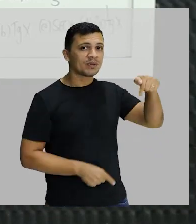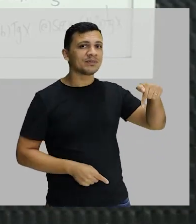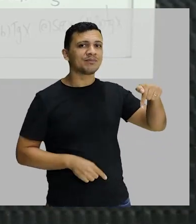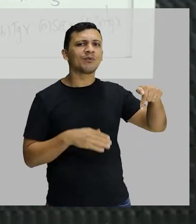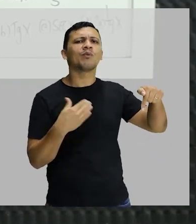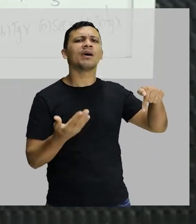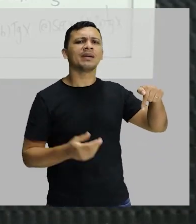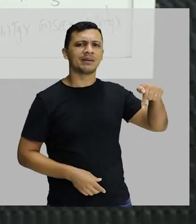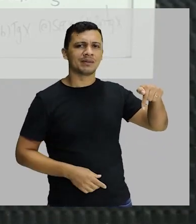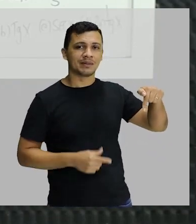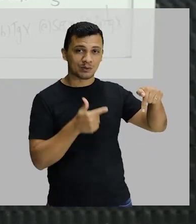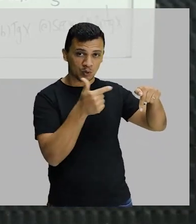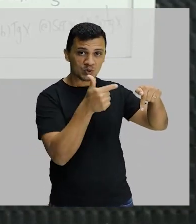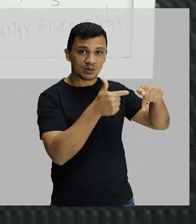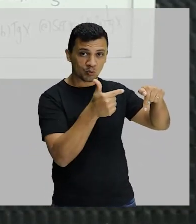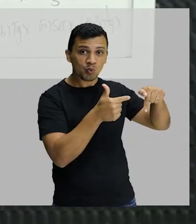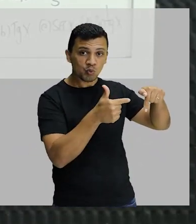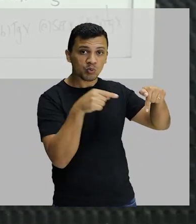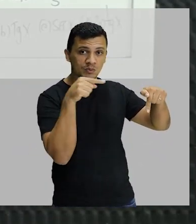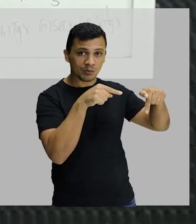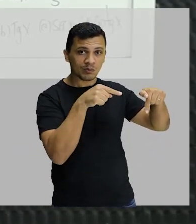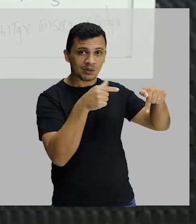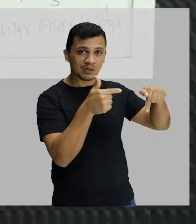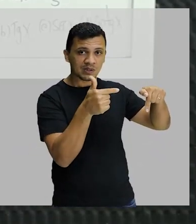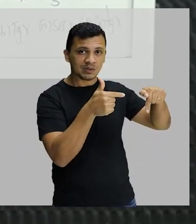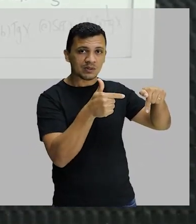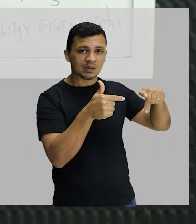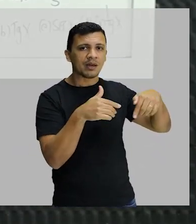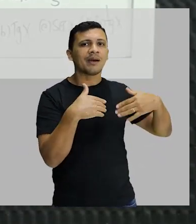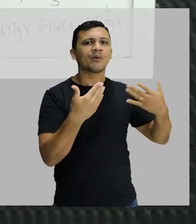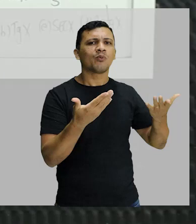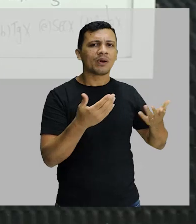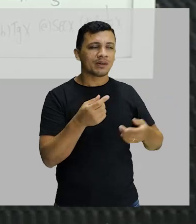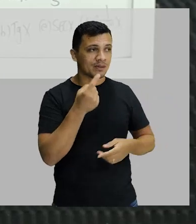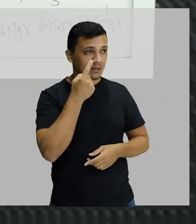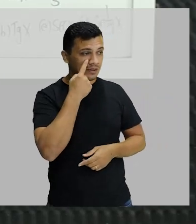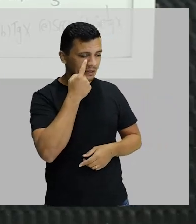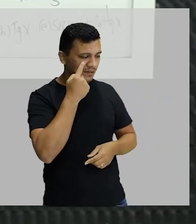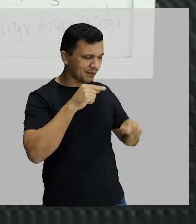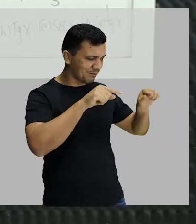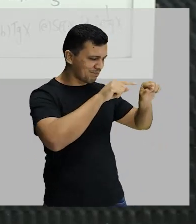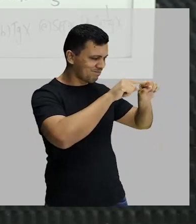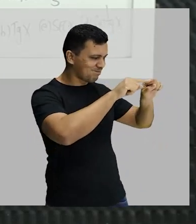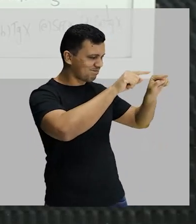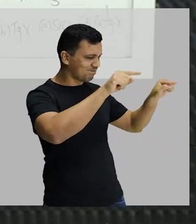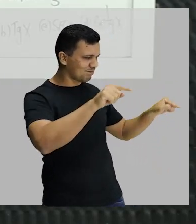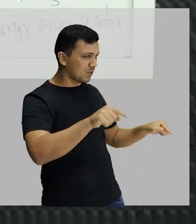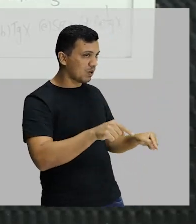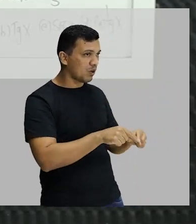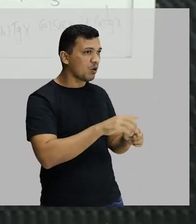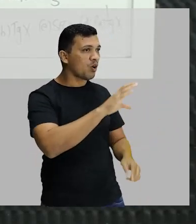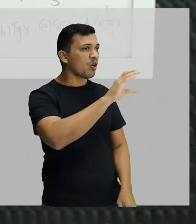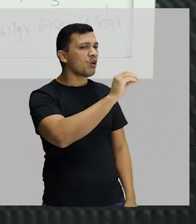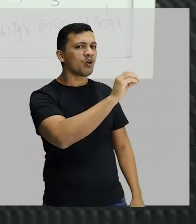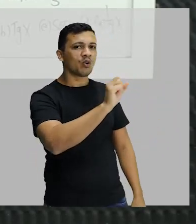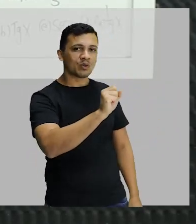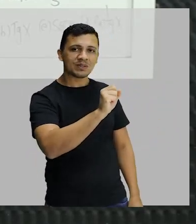aqui? Ah, é o segundo. O segundo quadrante, que é esse aqui, ó, o cosseno é